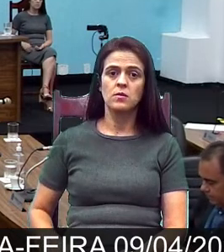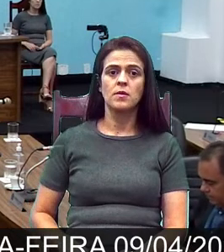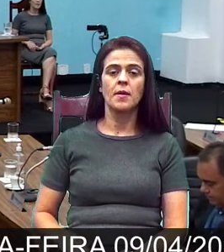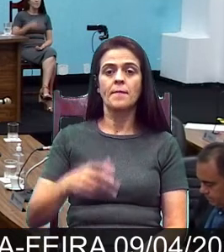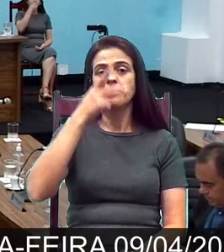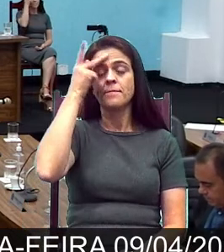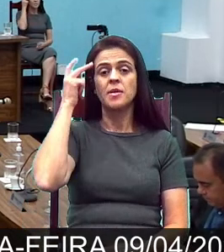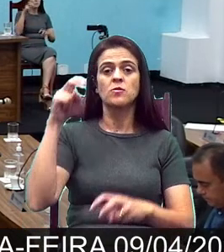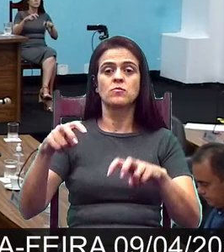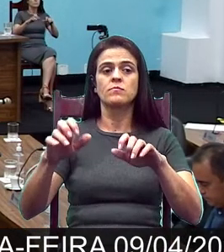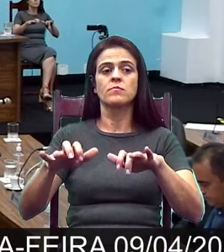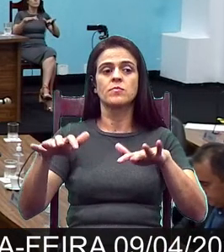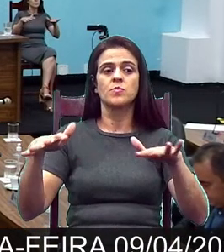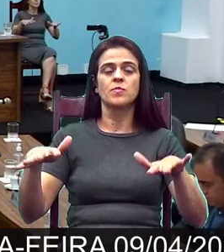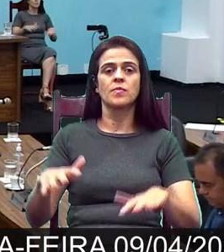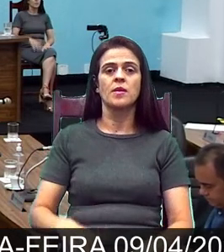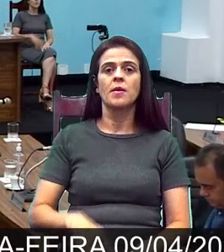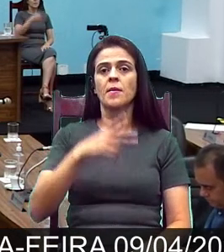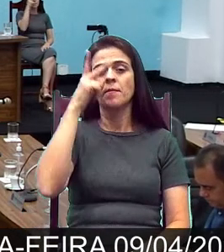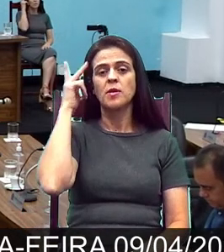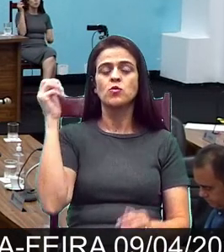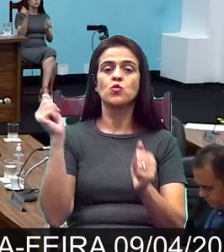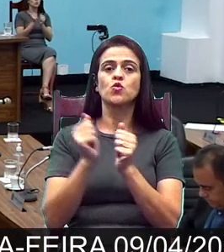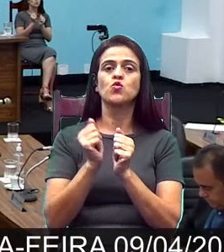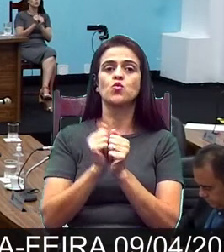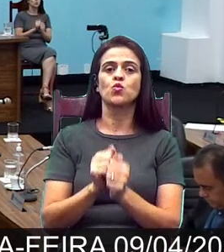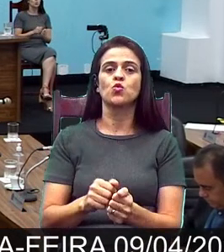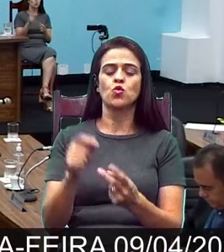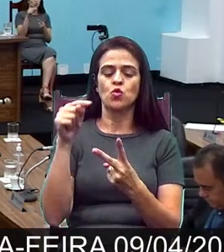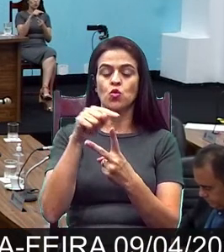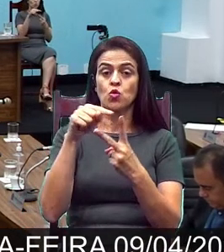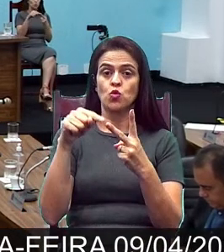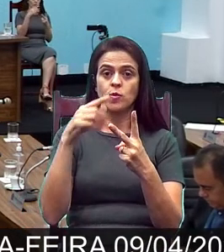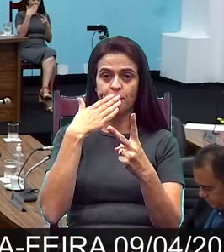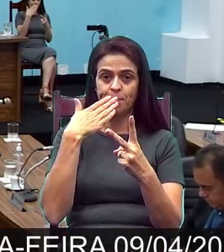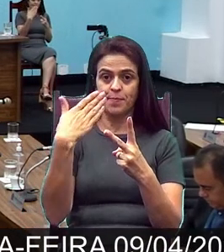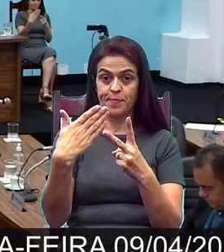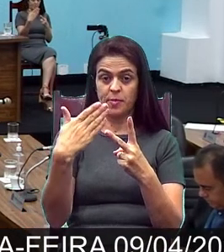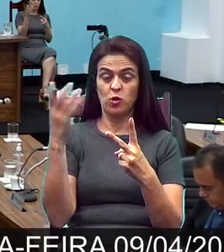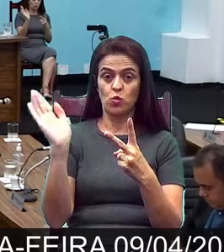público presente, todos que nos acompanham. Senhor presidente, apenas duas indicações.